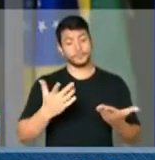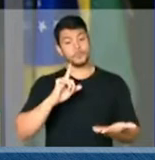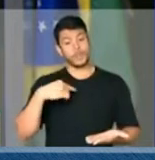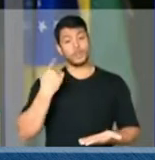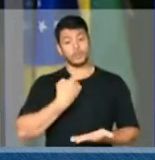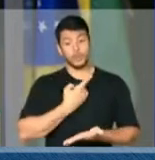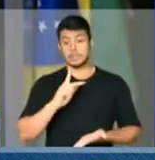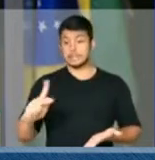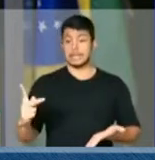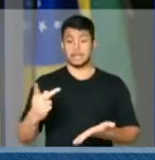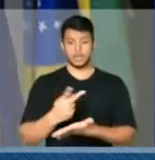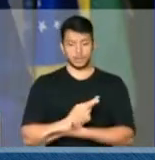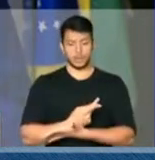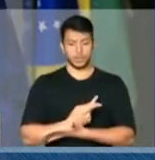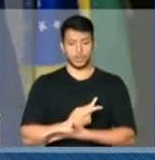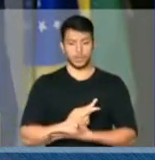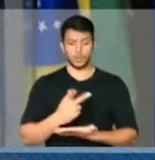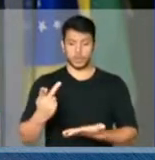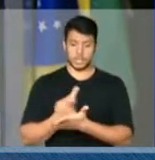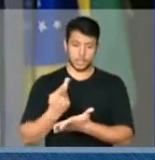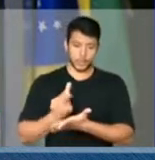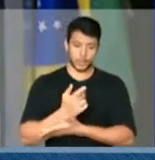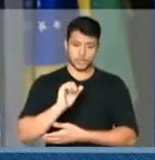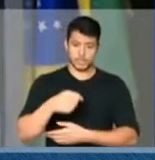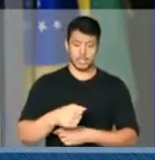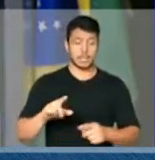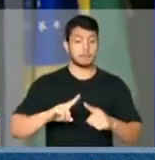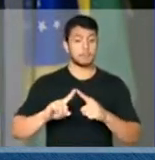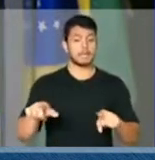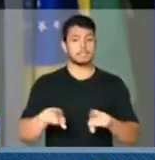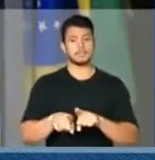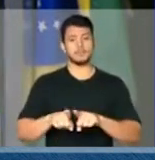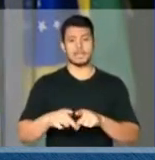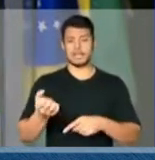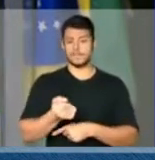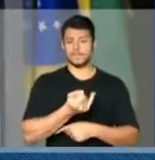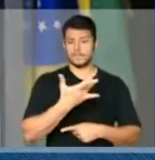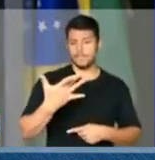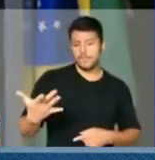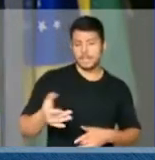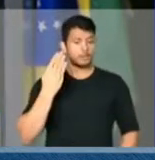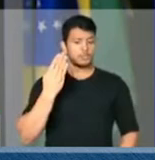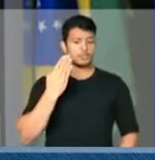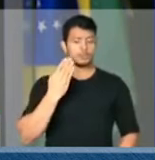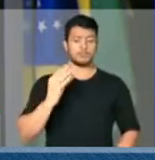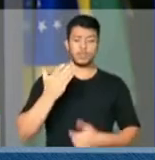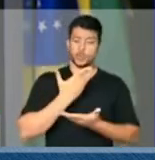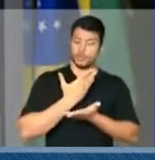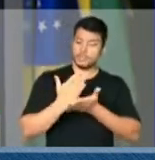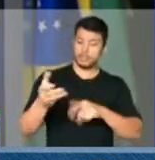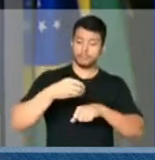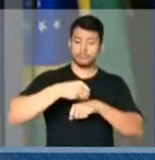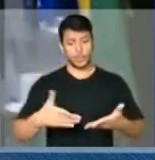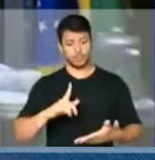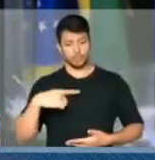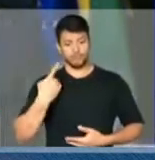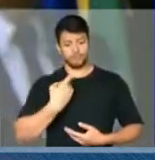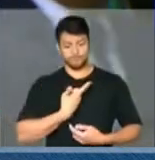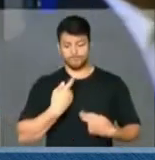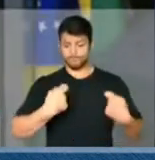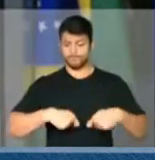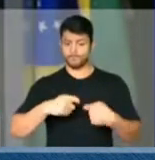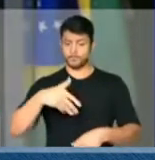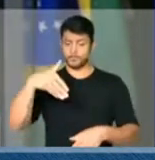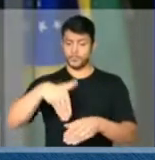nesse sentido, mas muitas fake news têm sido também trazidas a respeito dessa lei e que hoje vamos